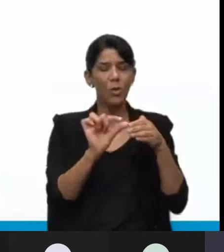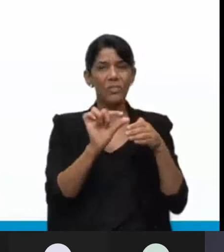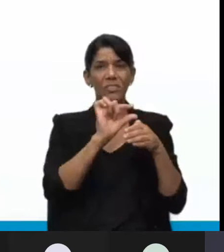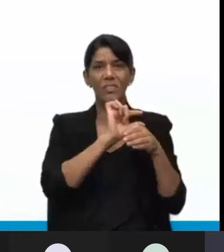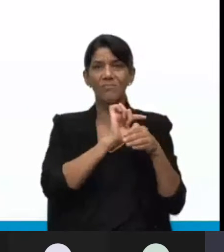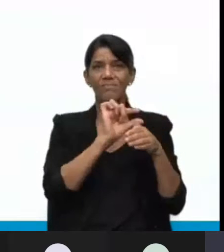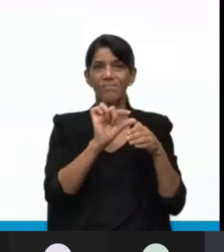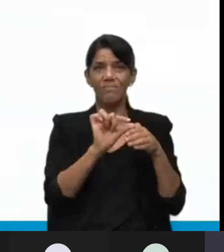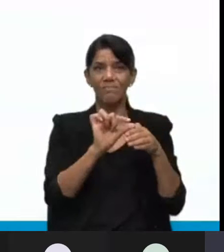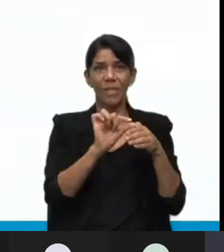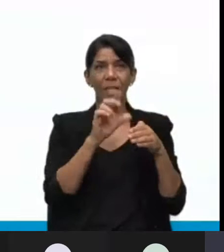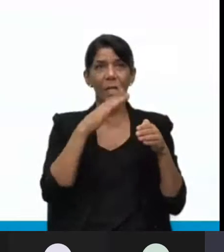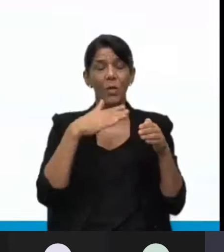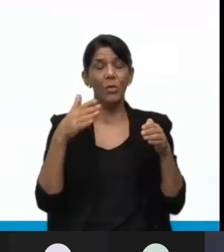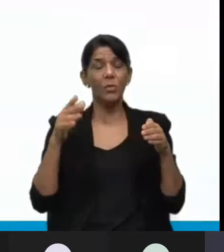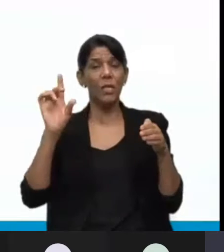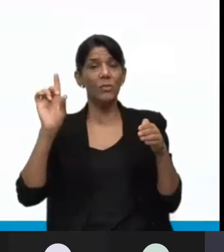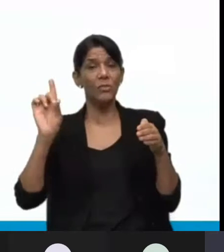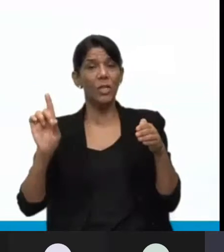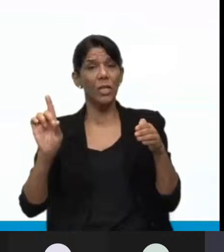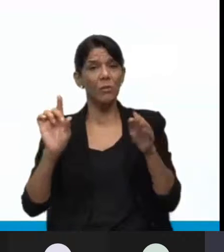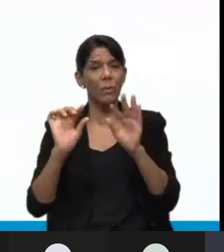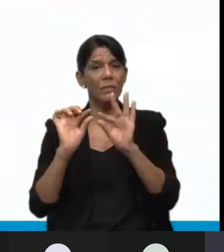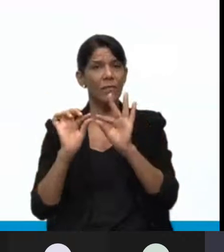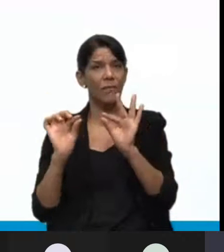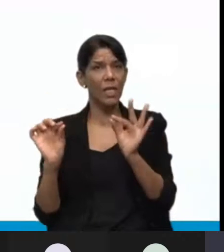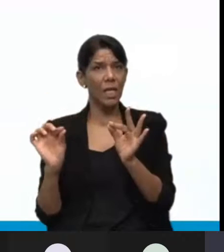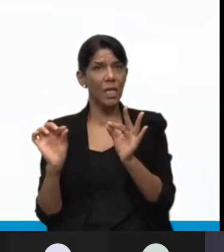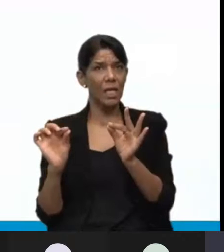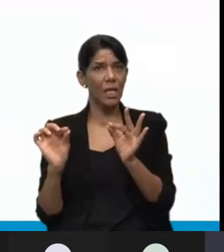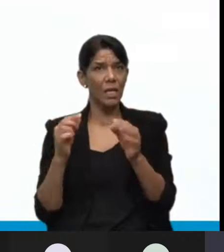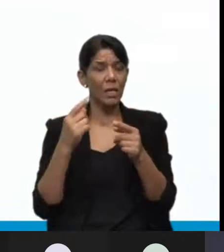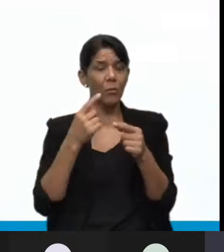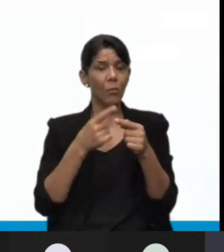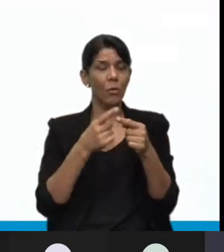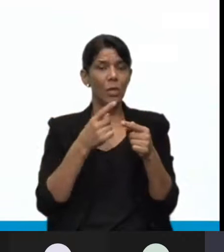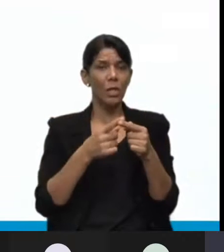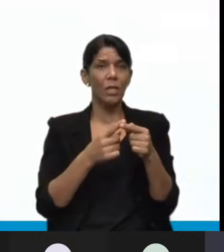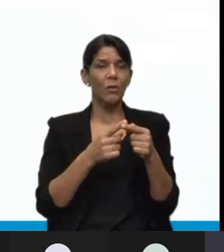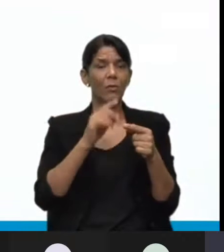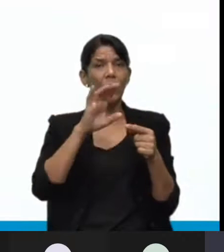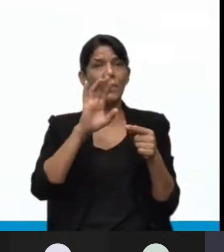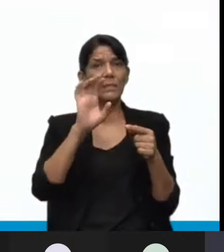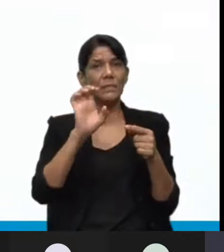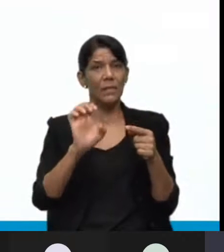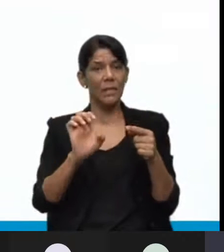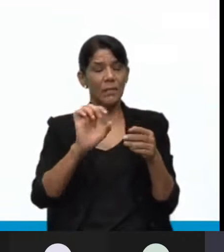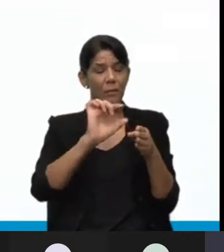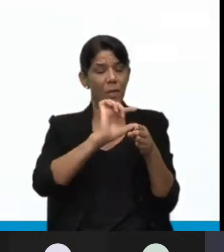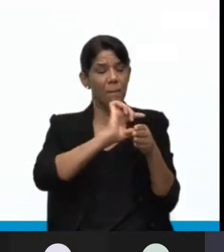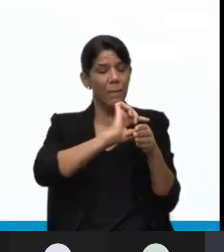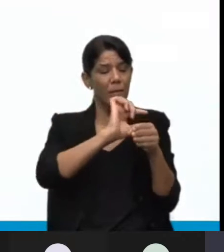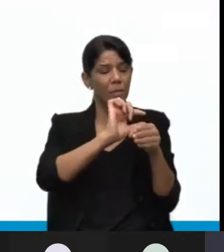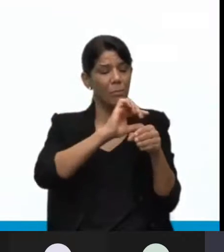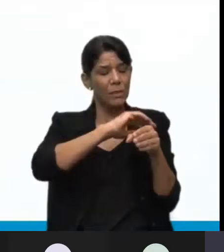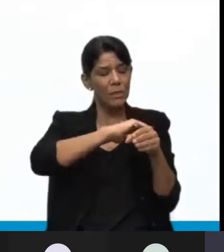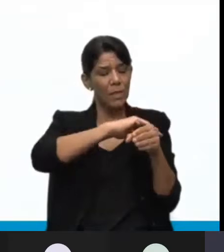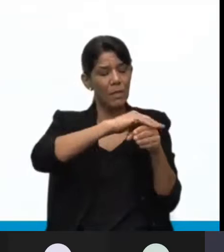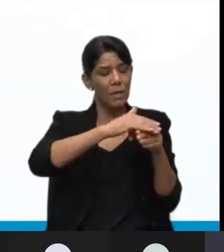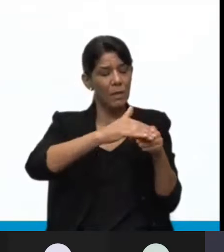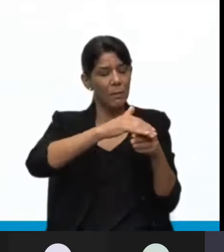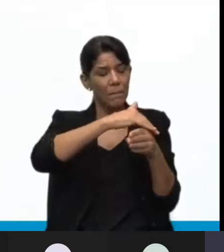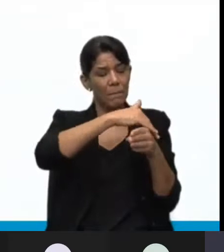aqui, ó, o meu ventrículo direito, tá? Porque anatomicamente o ventrículo esquerdo tem a parede mais espessa